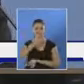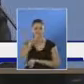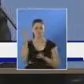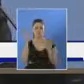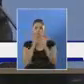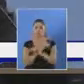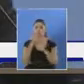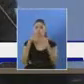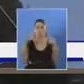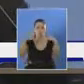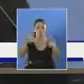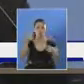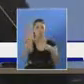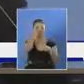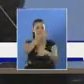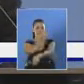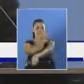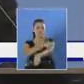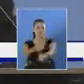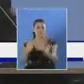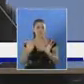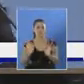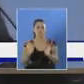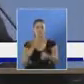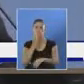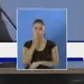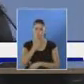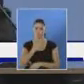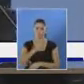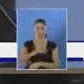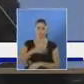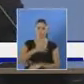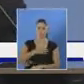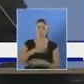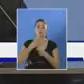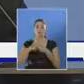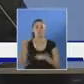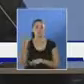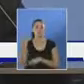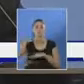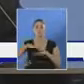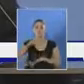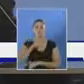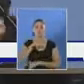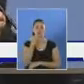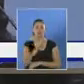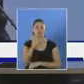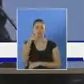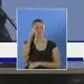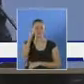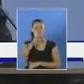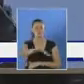ambiente educacional saudável. Isso é fundamental para que as nossas